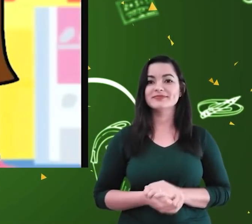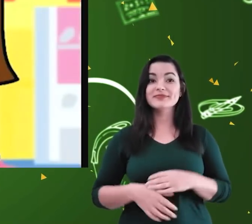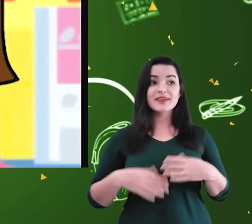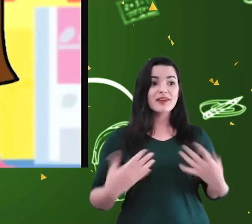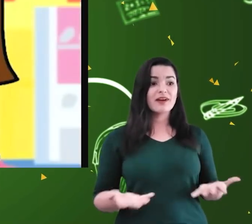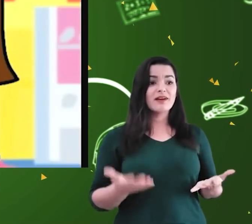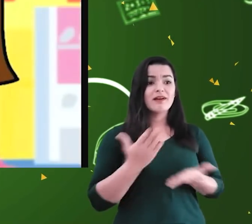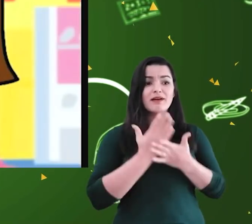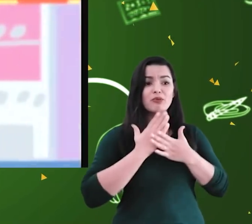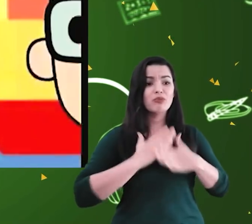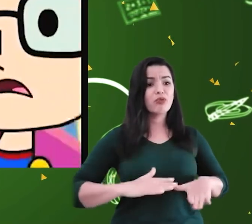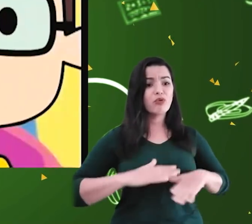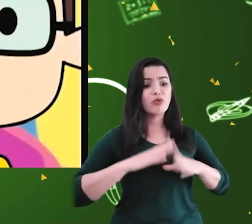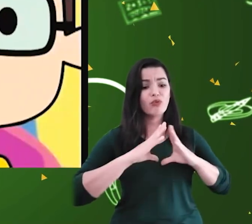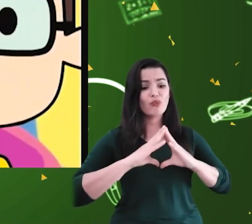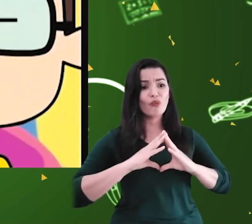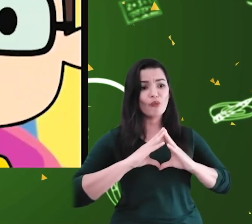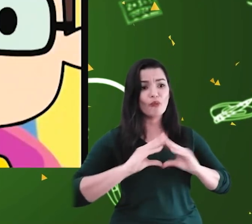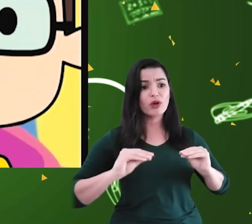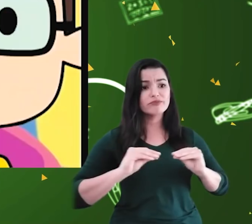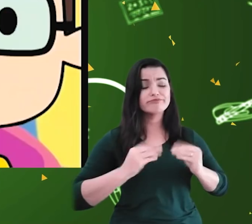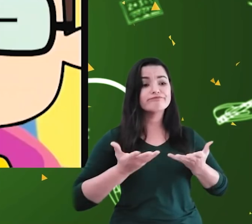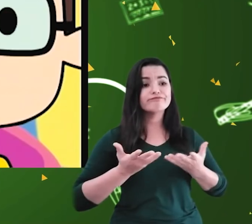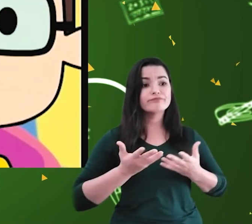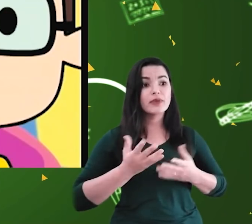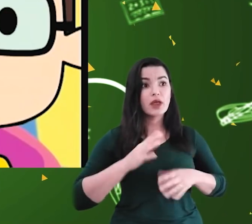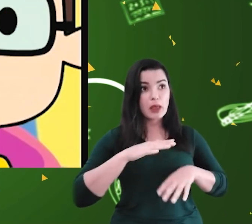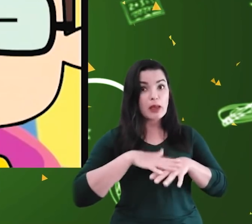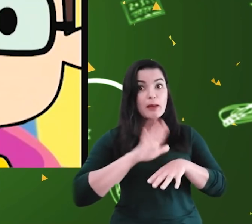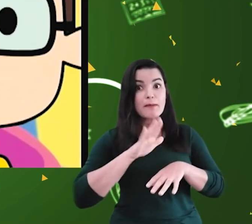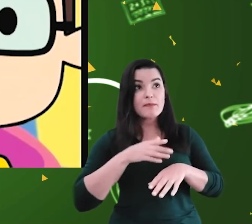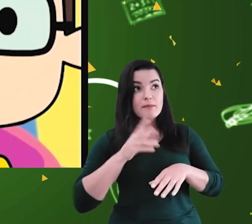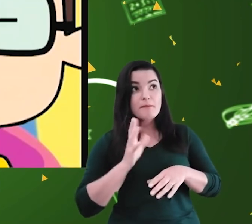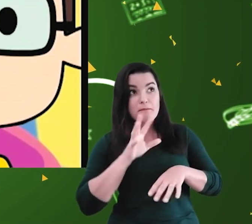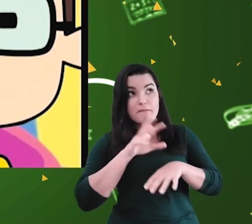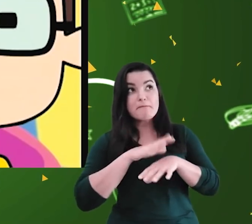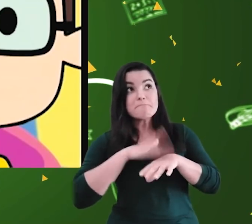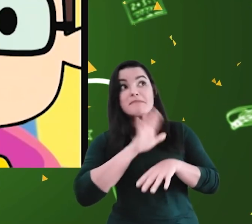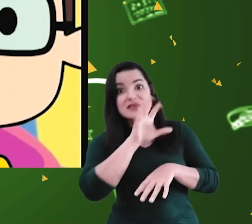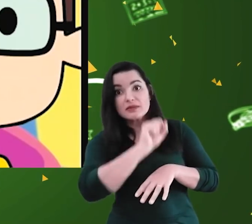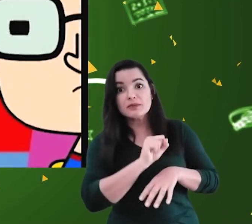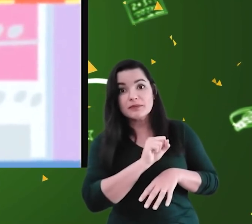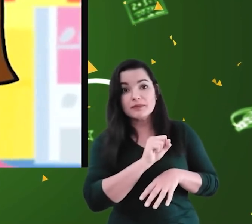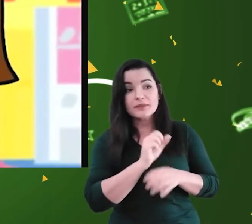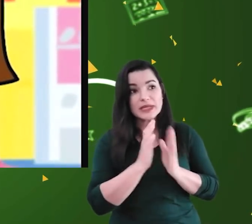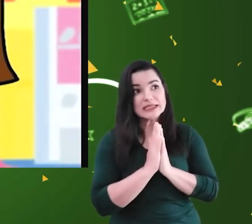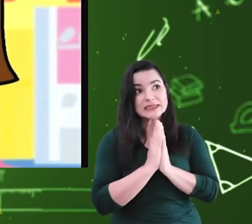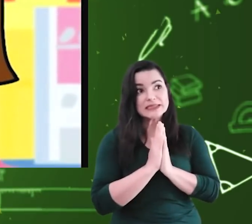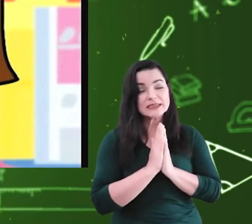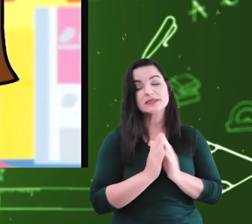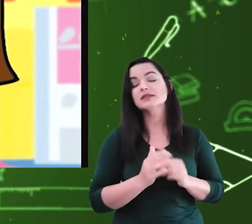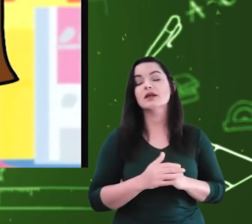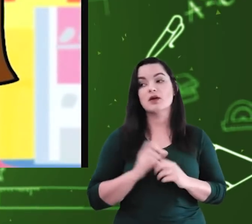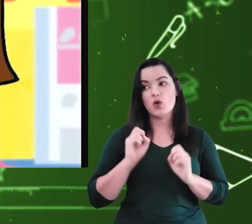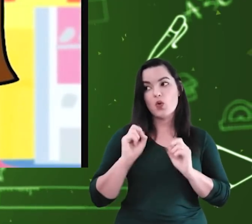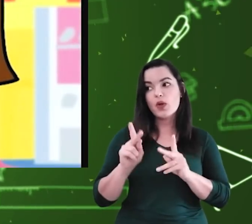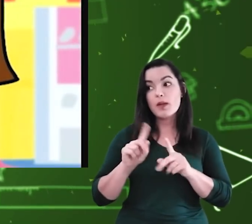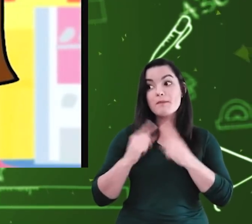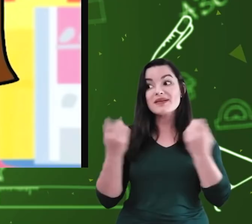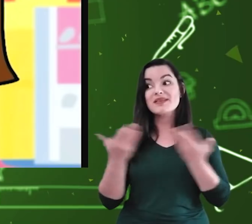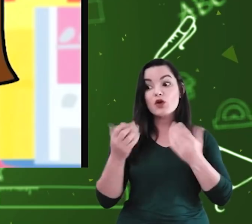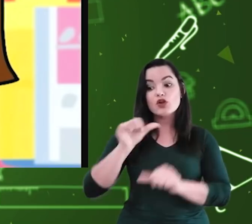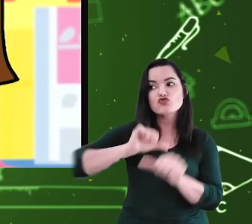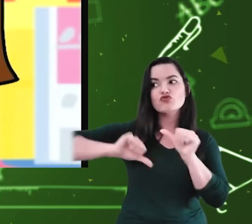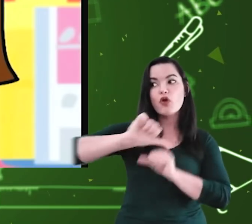Já acabou. Pega mais um pouquinho lá pra gente, Teca. Tá bom, mas agora a gente troca.